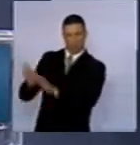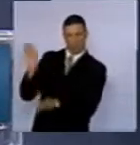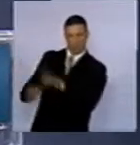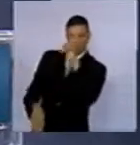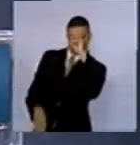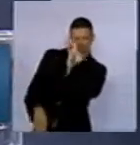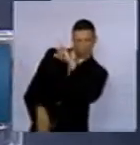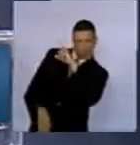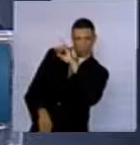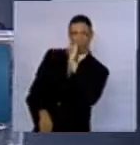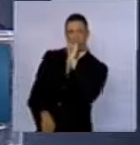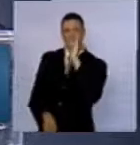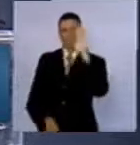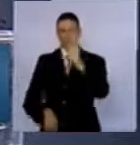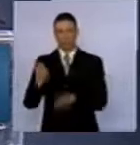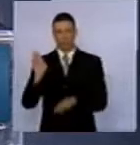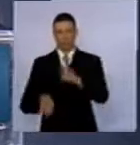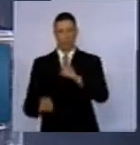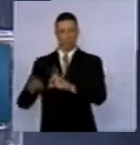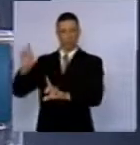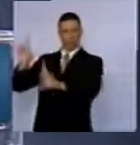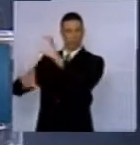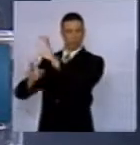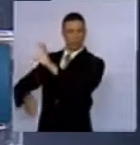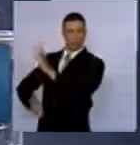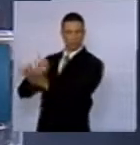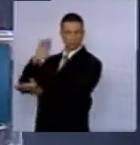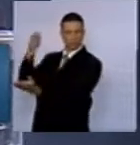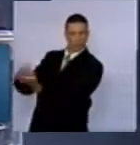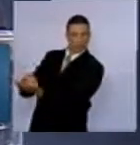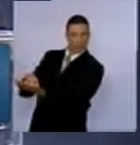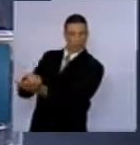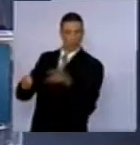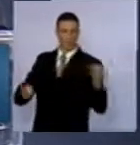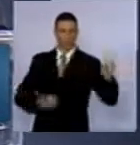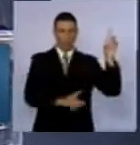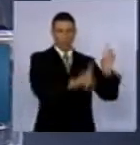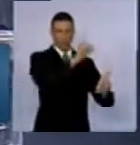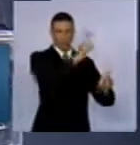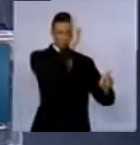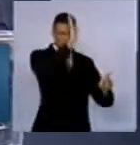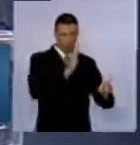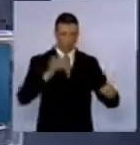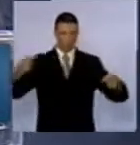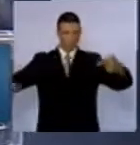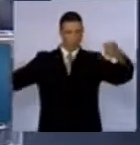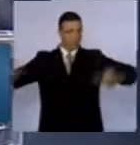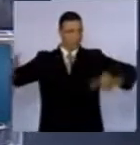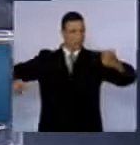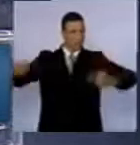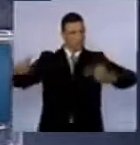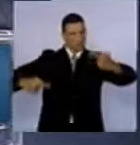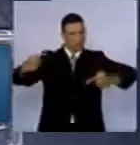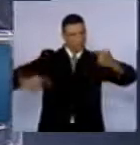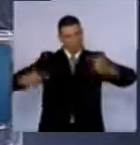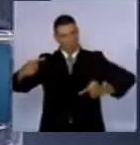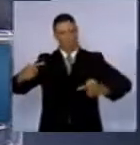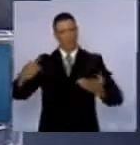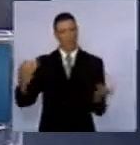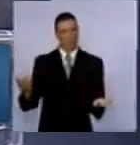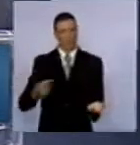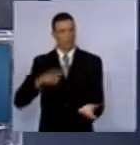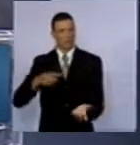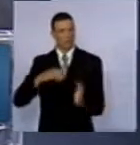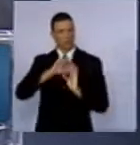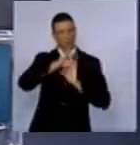canais abertos, fechados, começam a competir por audiência com as TVs abertas. Então, dada a importância de um